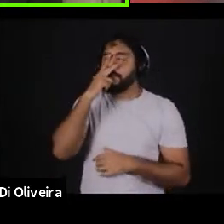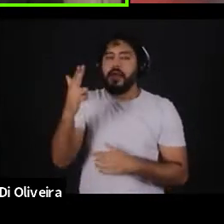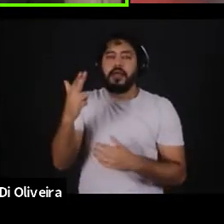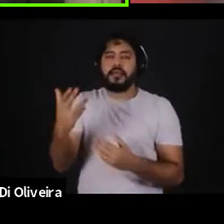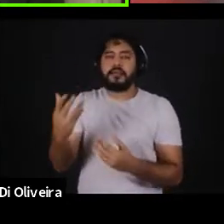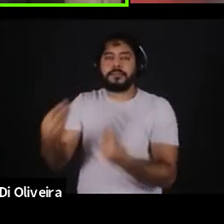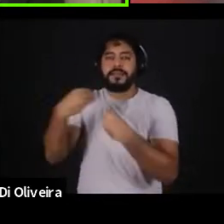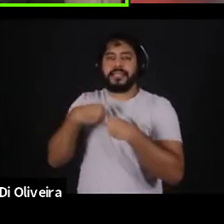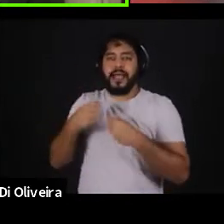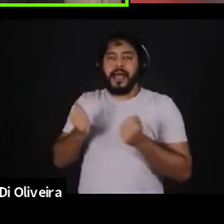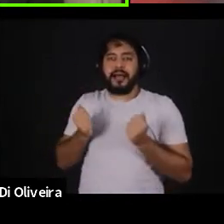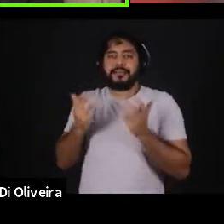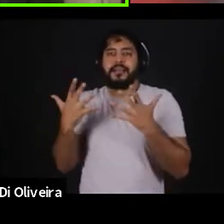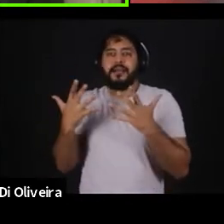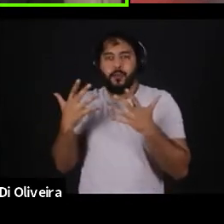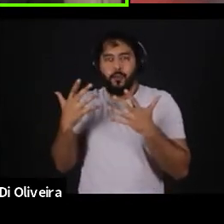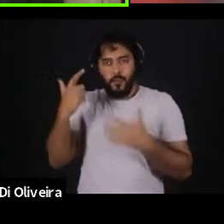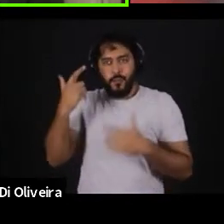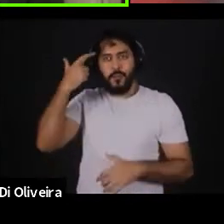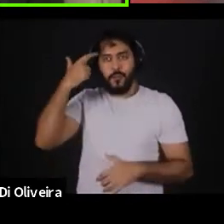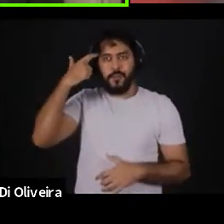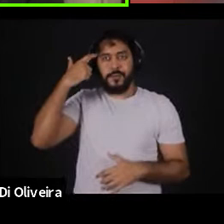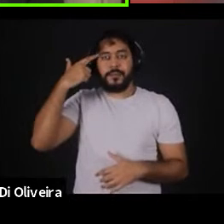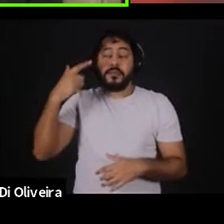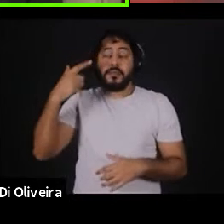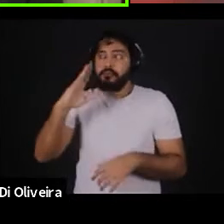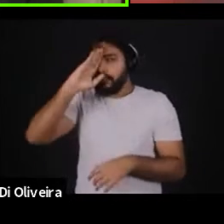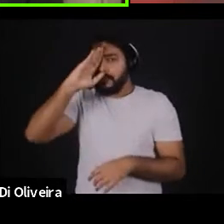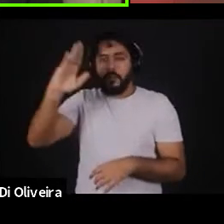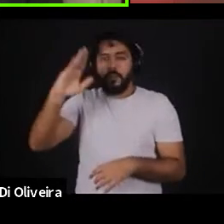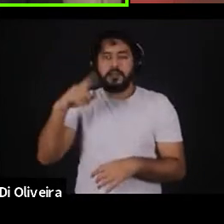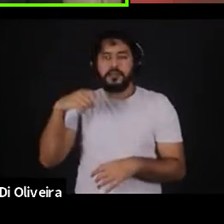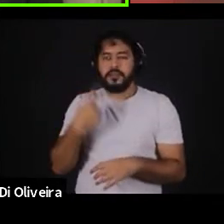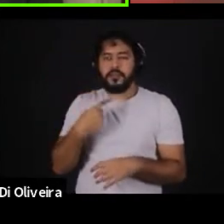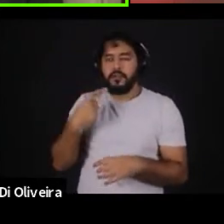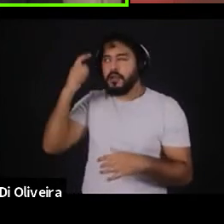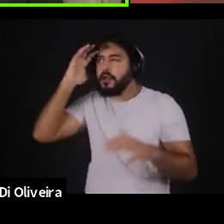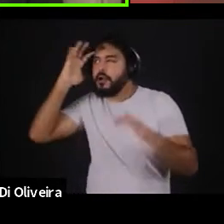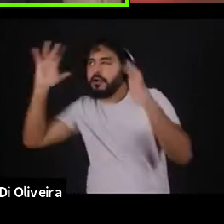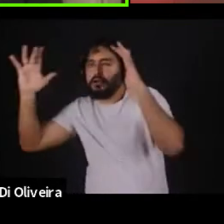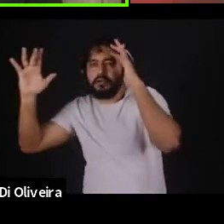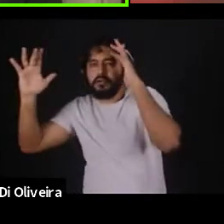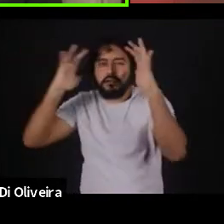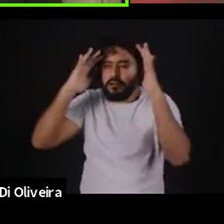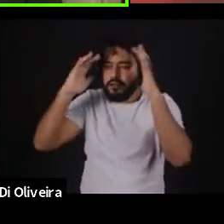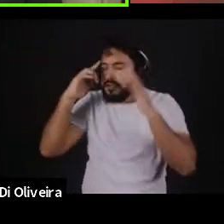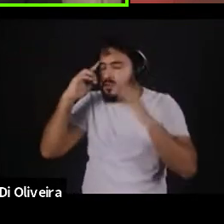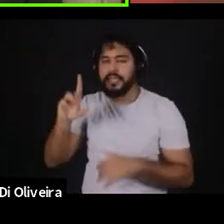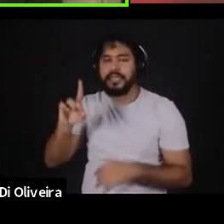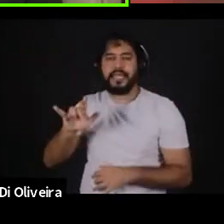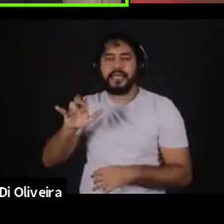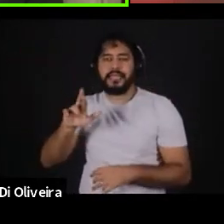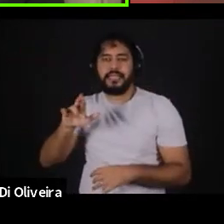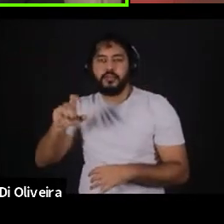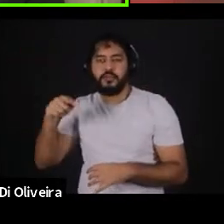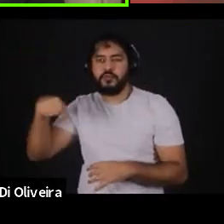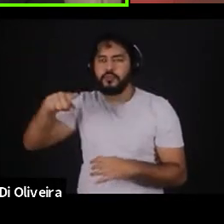ação. Principalmente quando a gente está de fato delirando com o rigor tremendo, que é o delírio de vocês, é muito